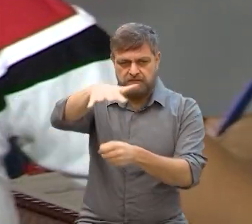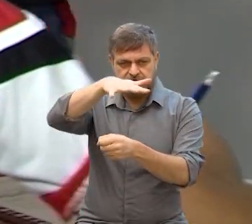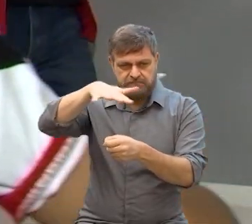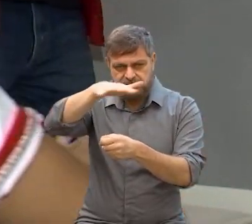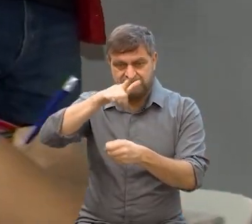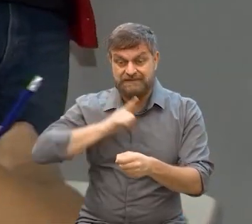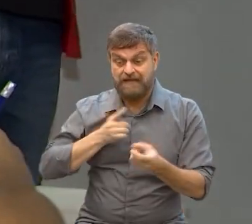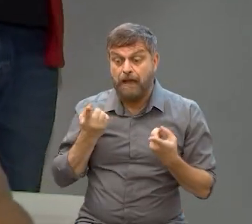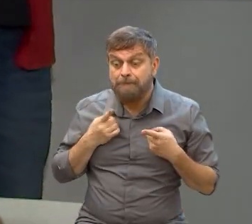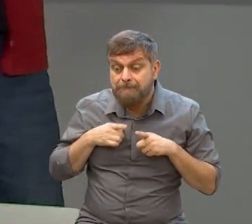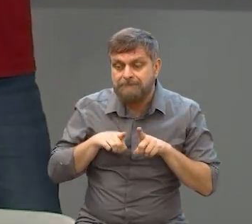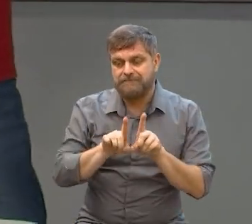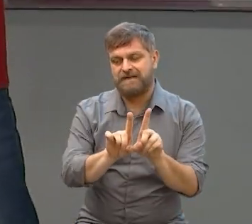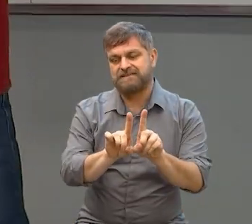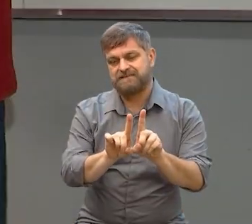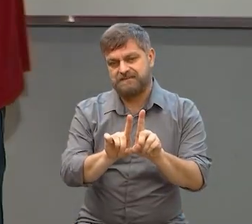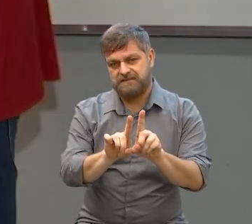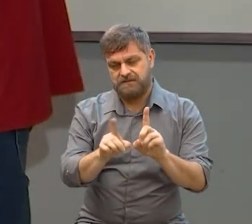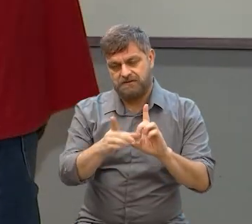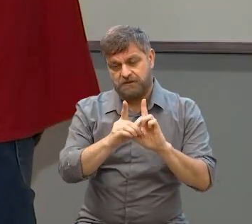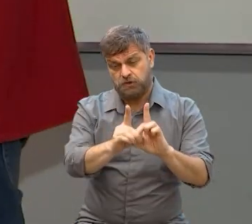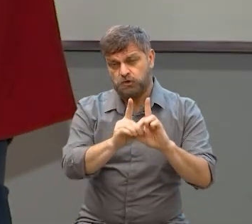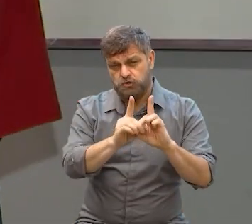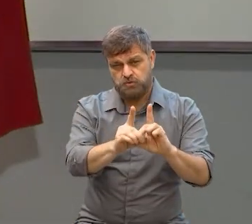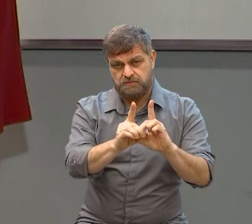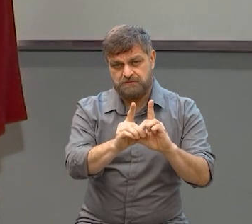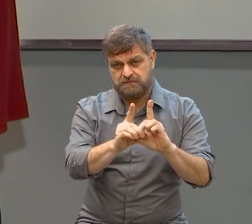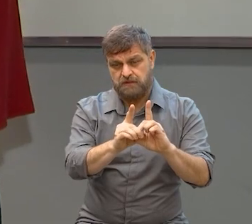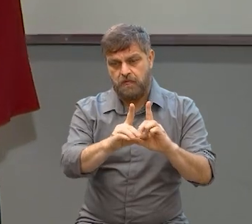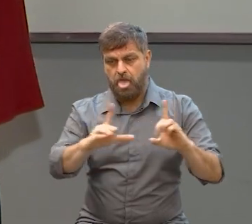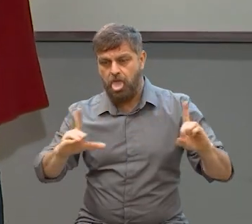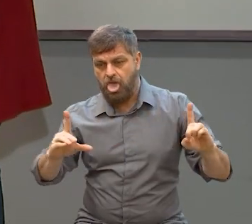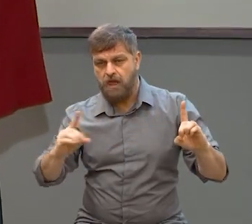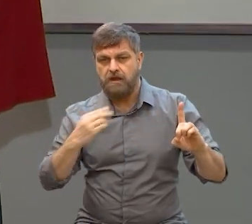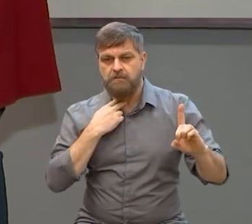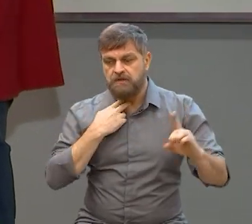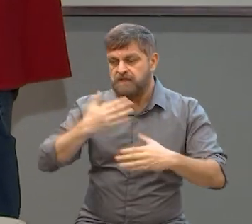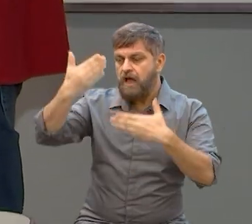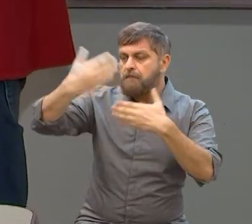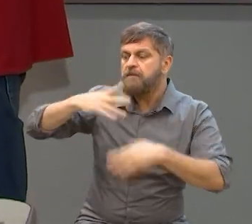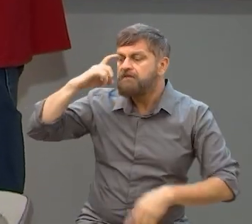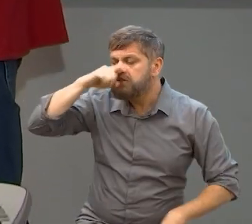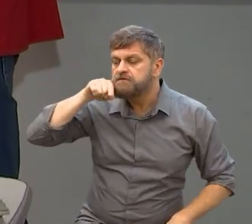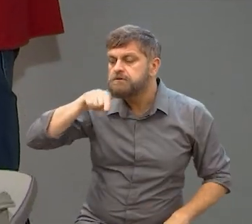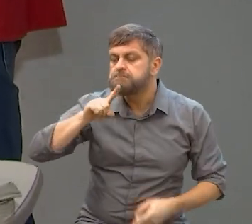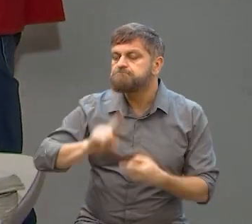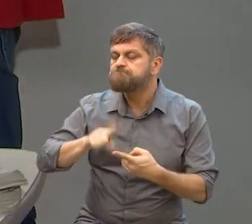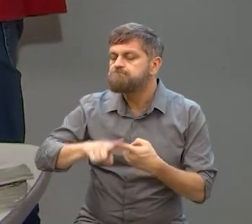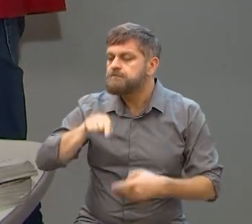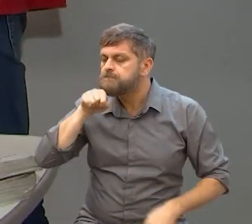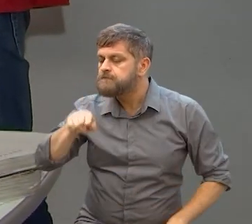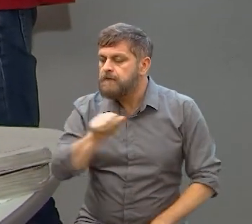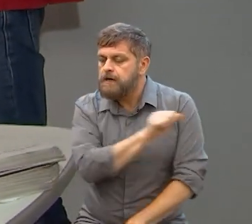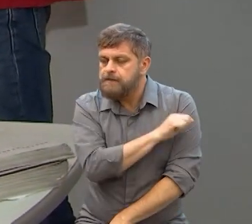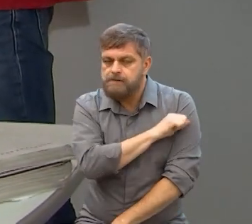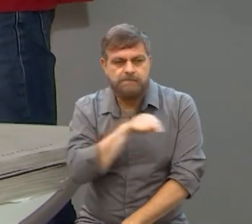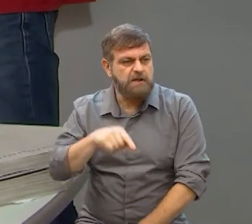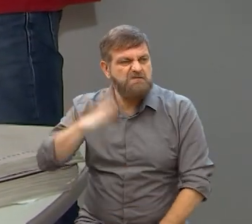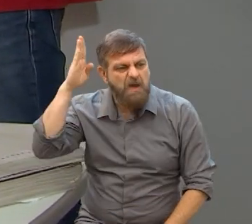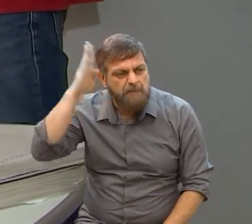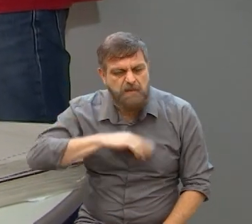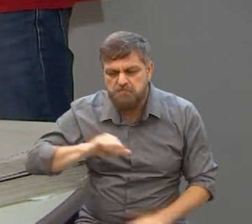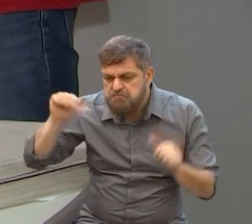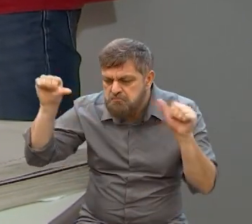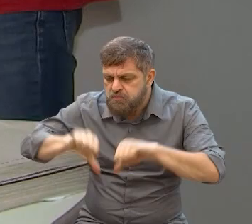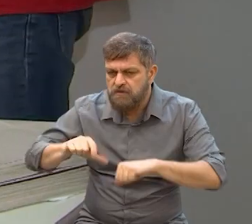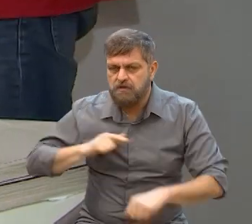série, ser parceiro, ele né? tinha que ser parceiro. Ele não pode querer dar uma prova difícil para que o aluno vá mal,